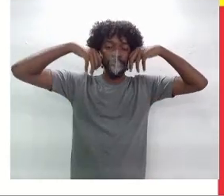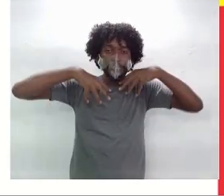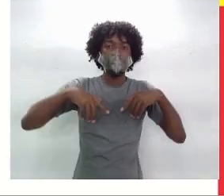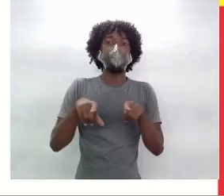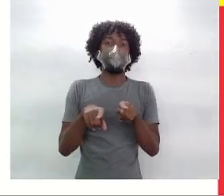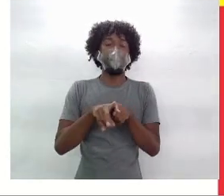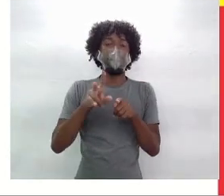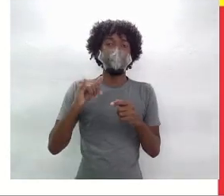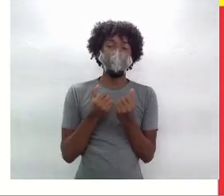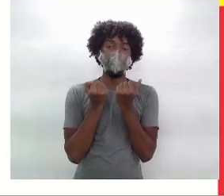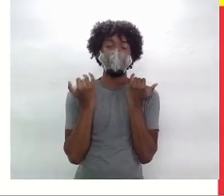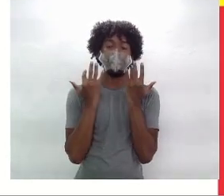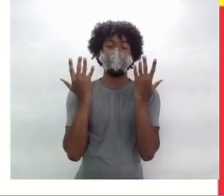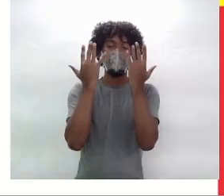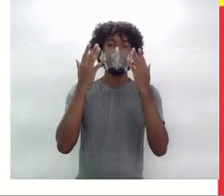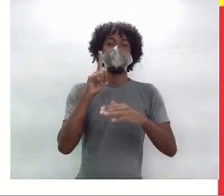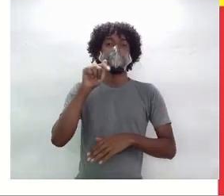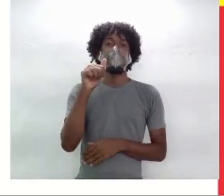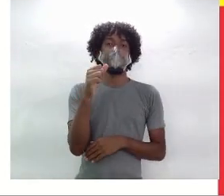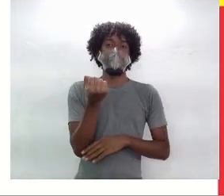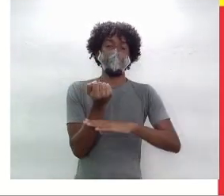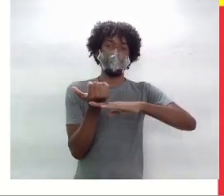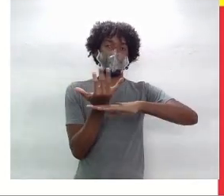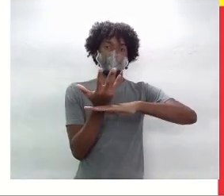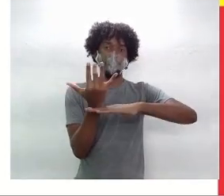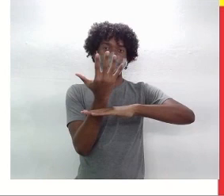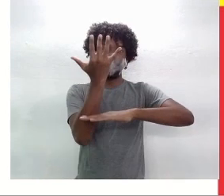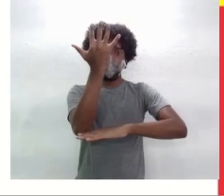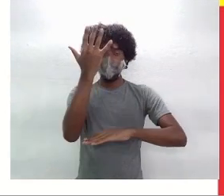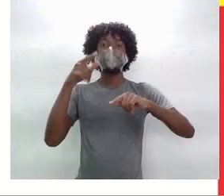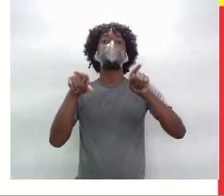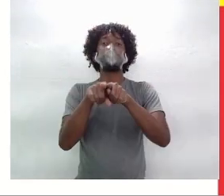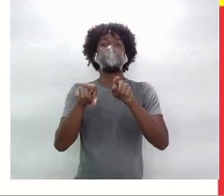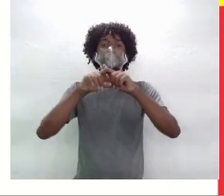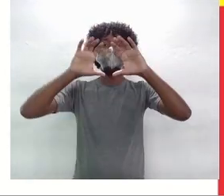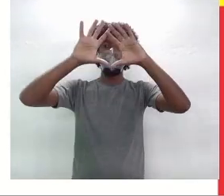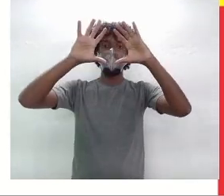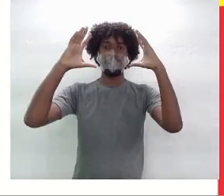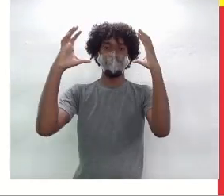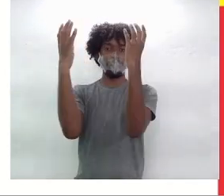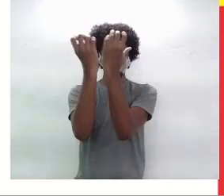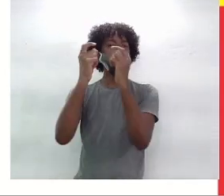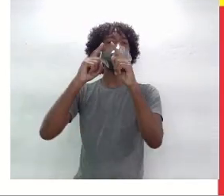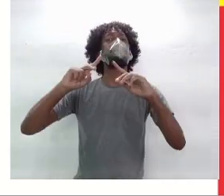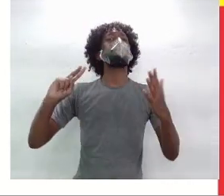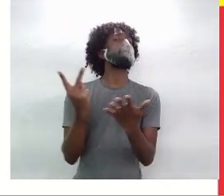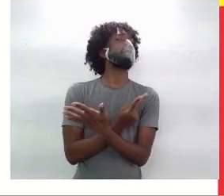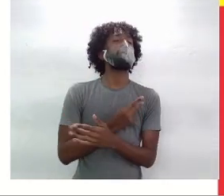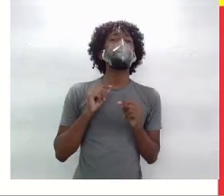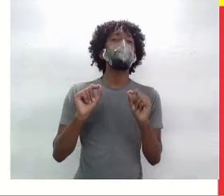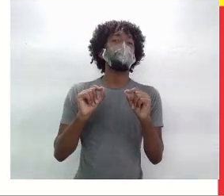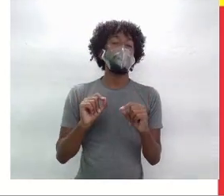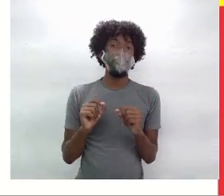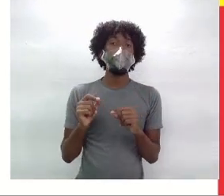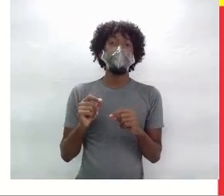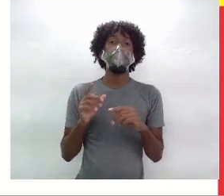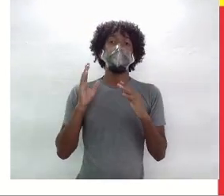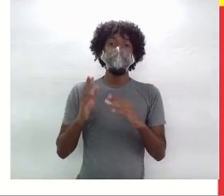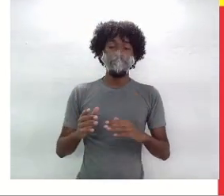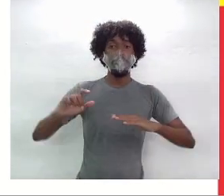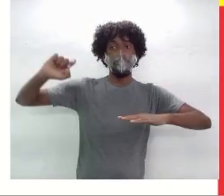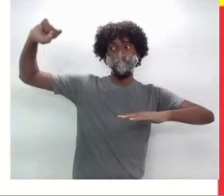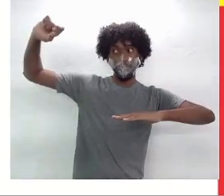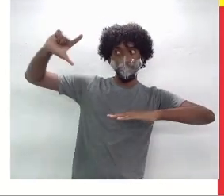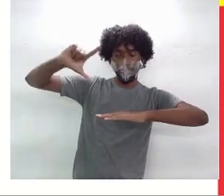se formar esse gás, formando também as nuvens. Aí o que é que acontece? Recebe a energia da luz